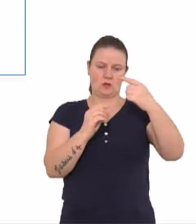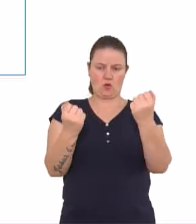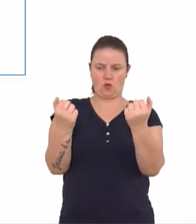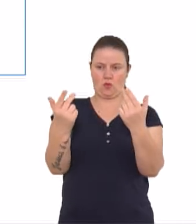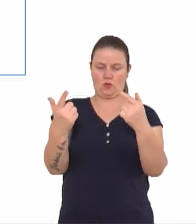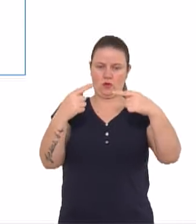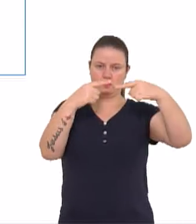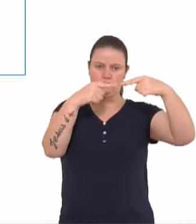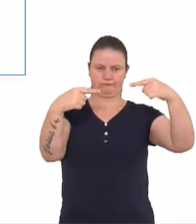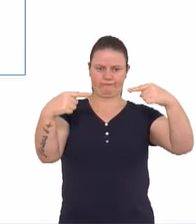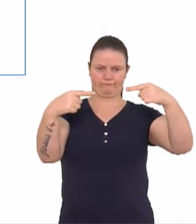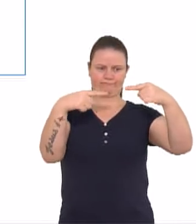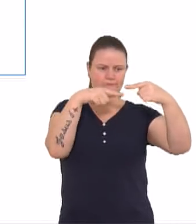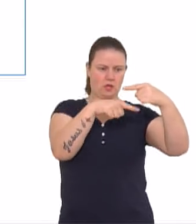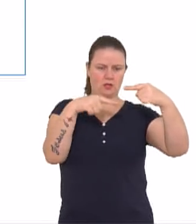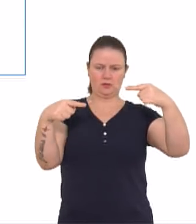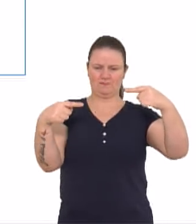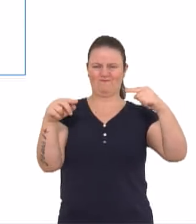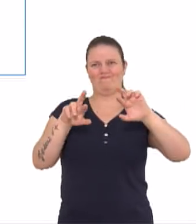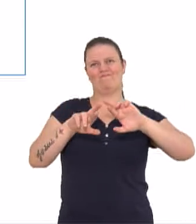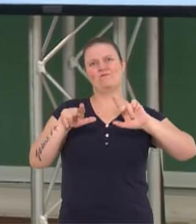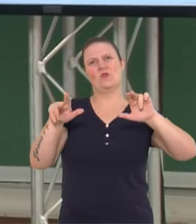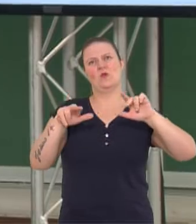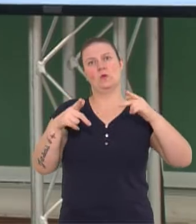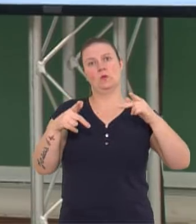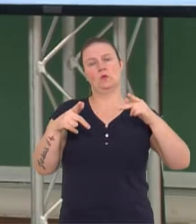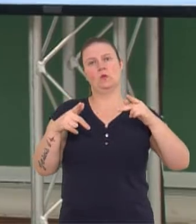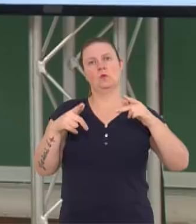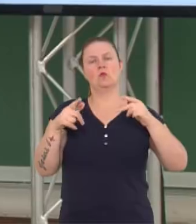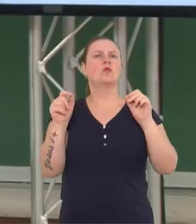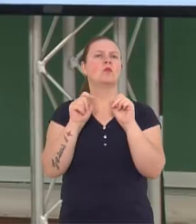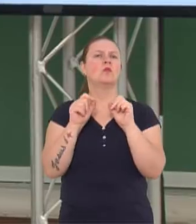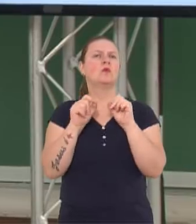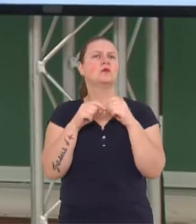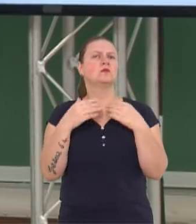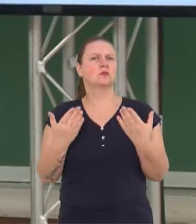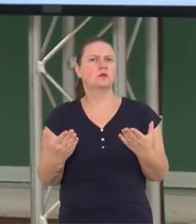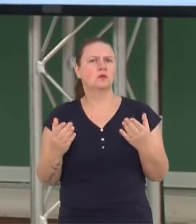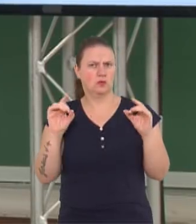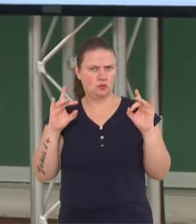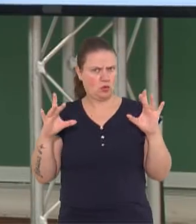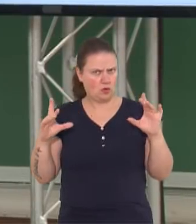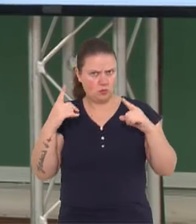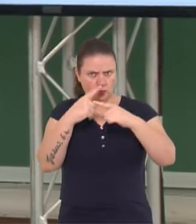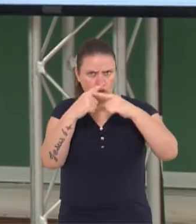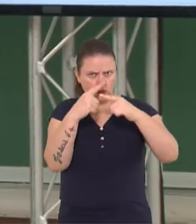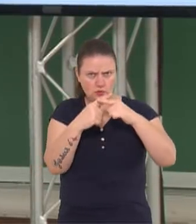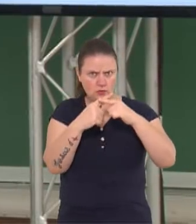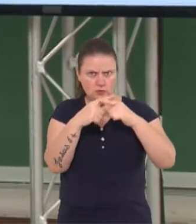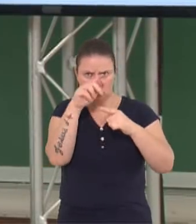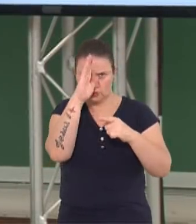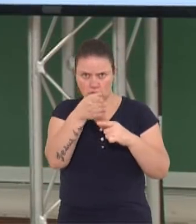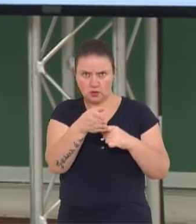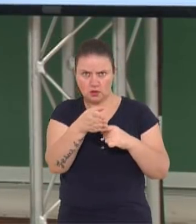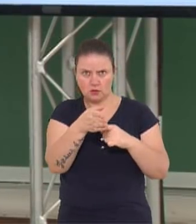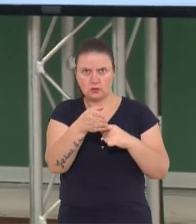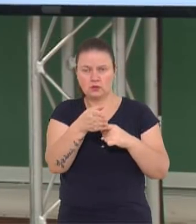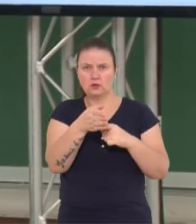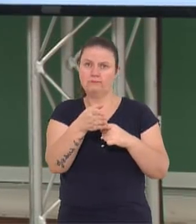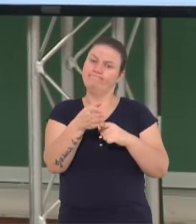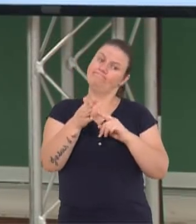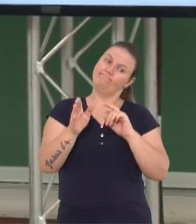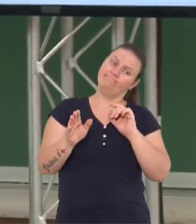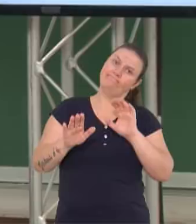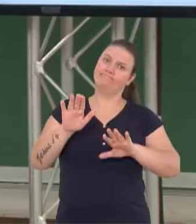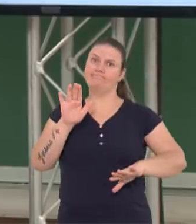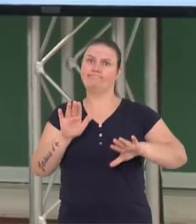Denominadores diferentes. Esse tipo de denominador aqui, é só eu multiplicar um pelo outro? Até pode,